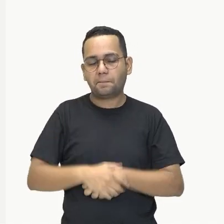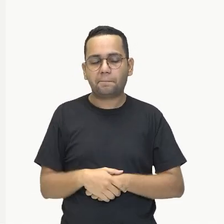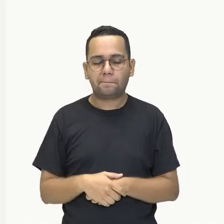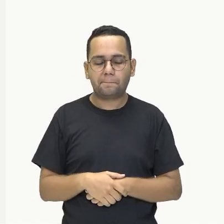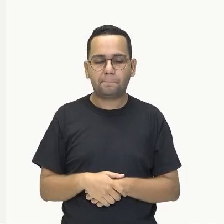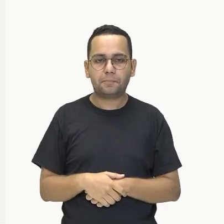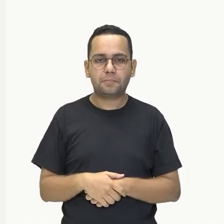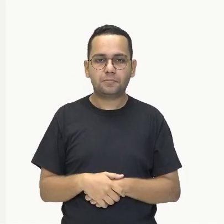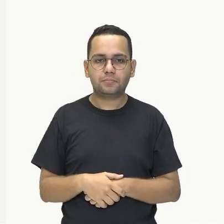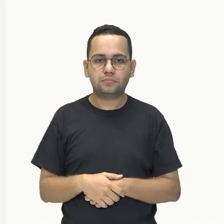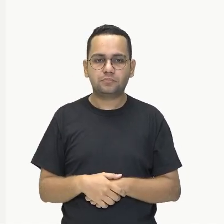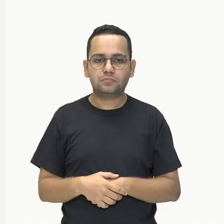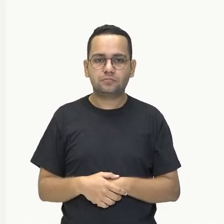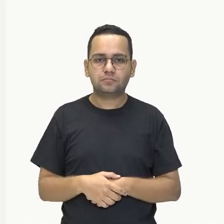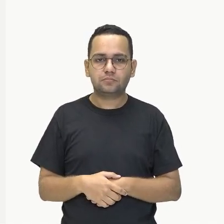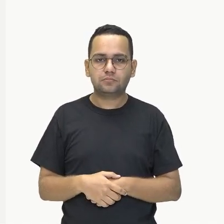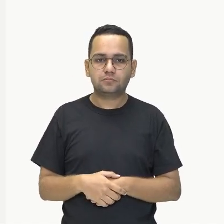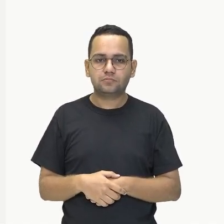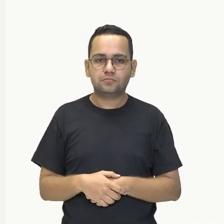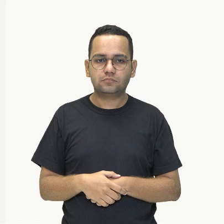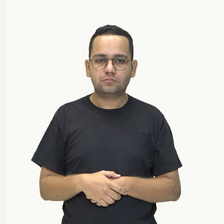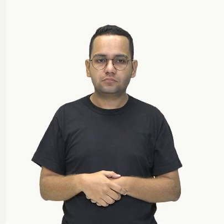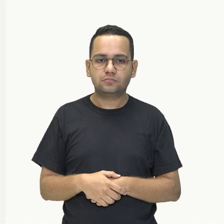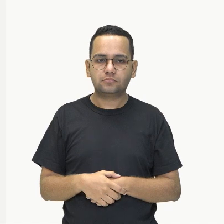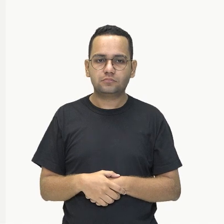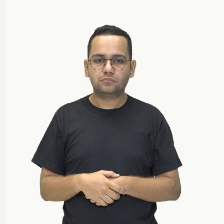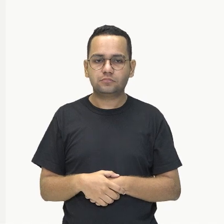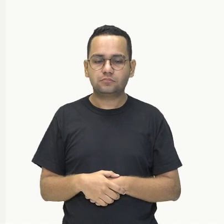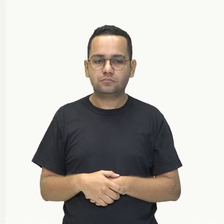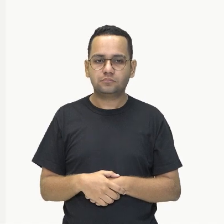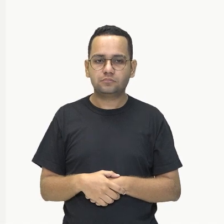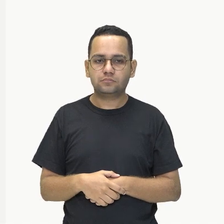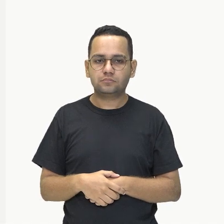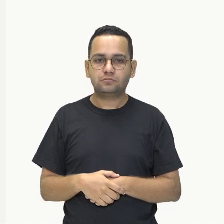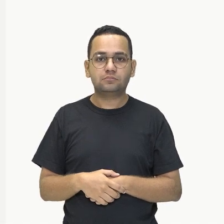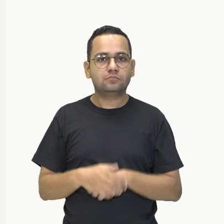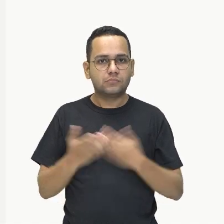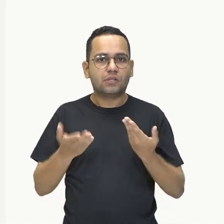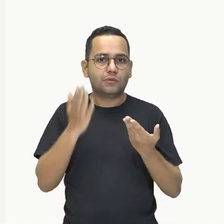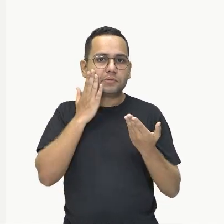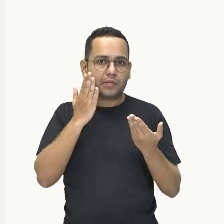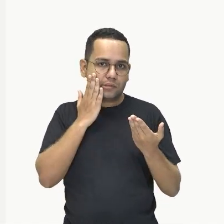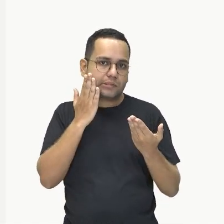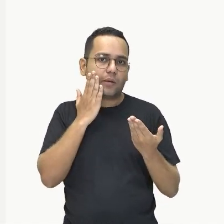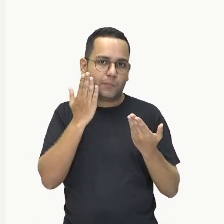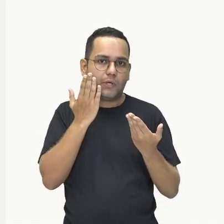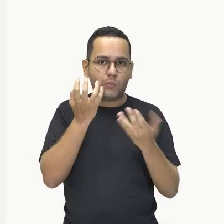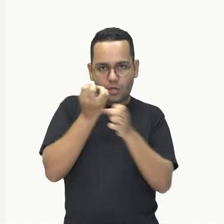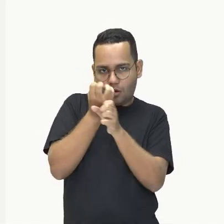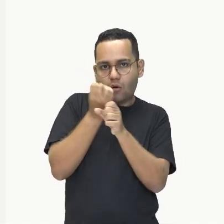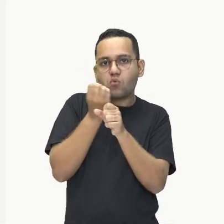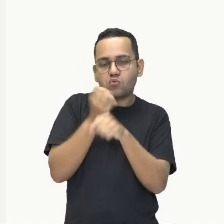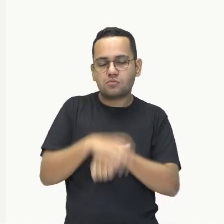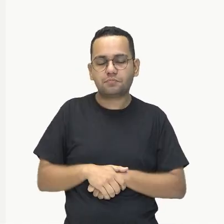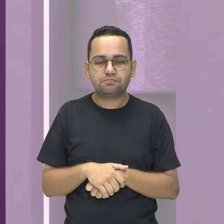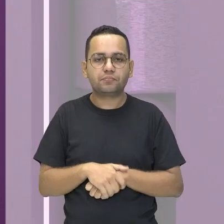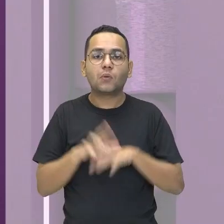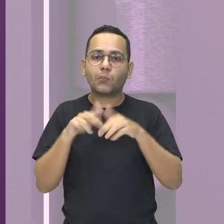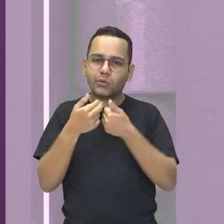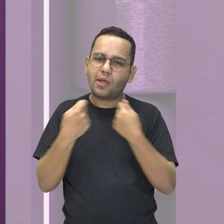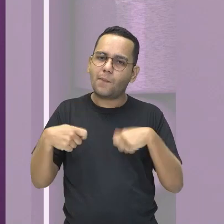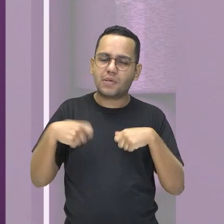grau. Tá bom? Então, a gente já sabe como é que a gente calcula aí. A gente vai ver o grau de cada